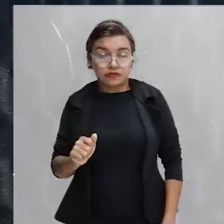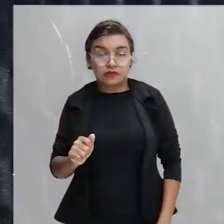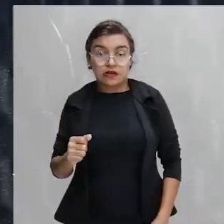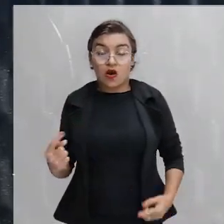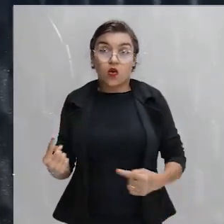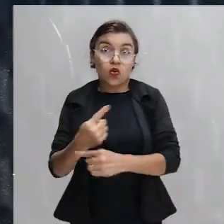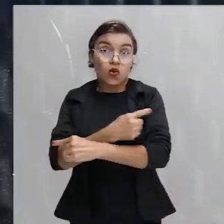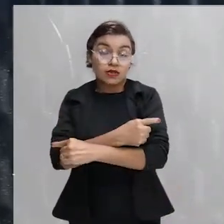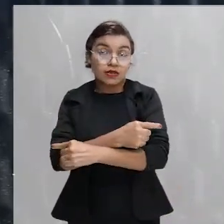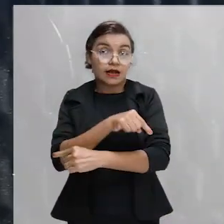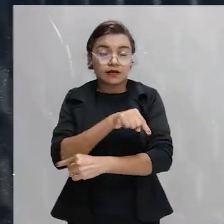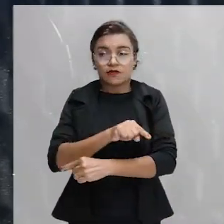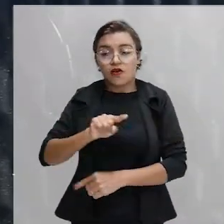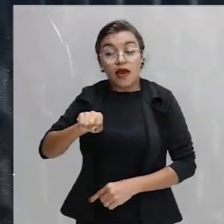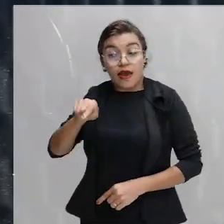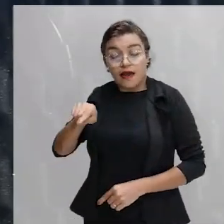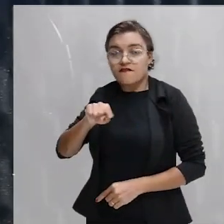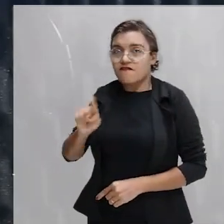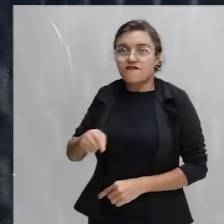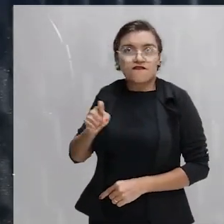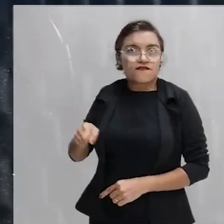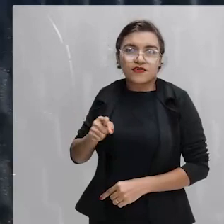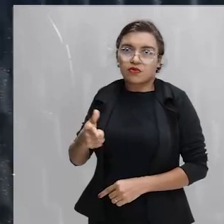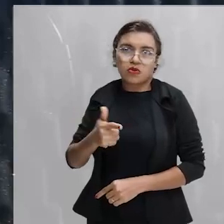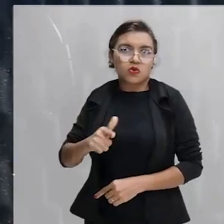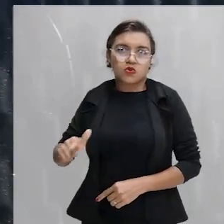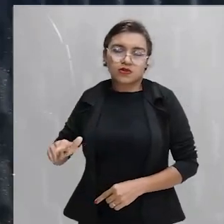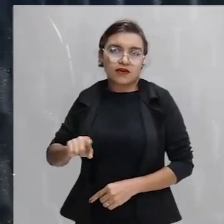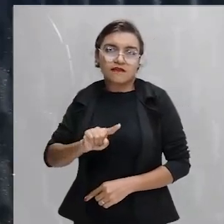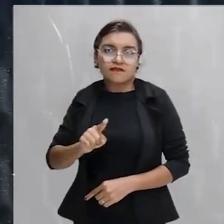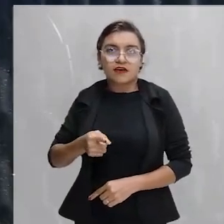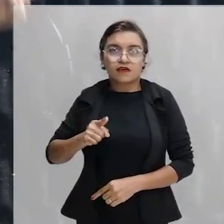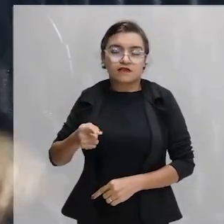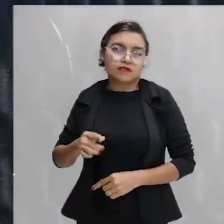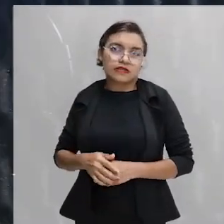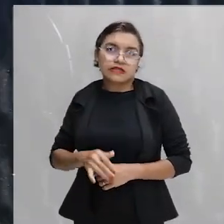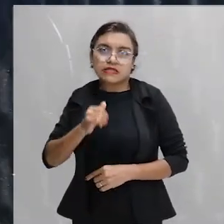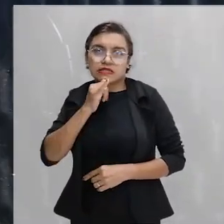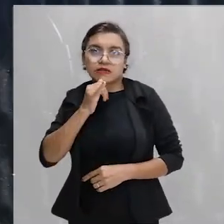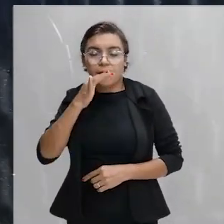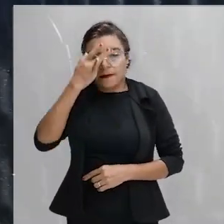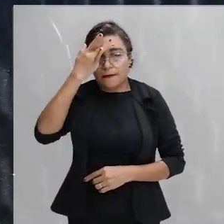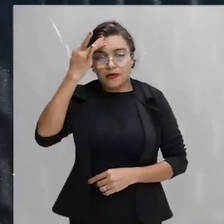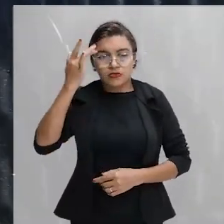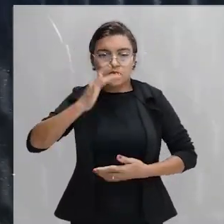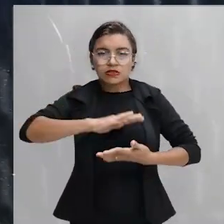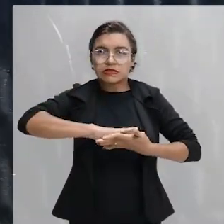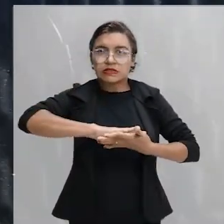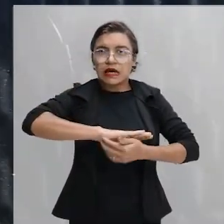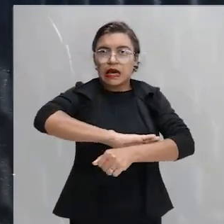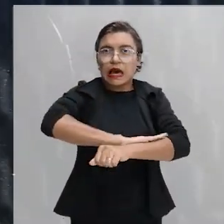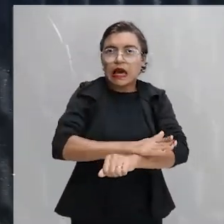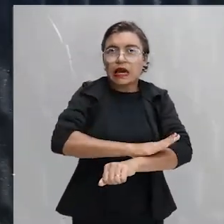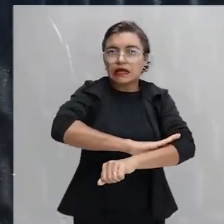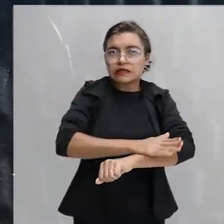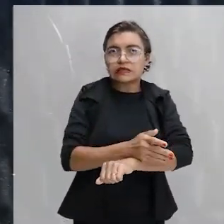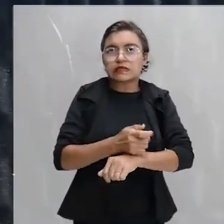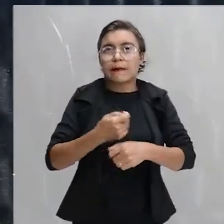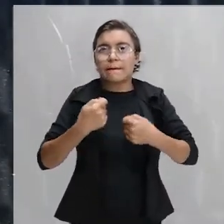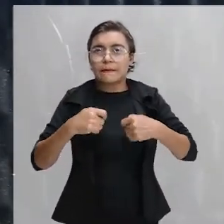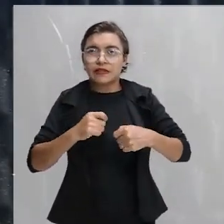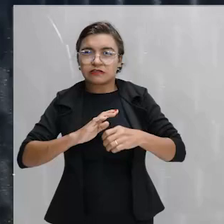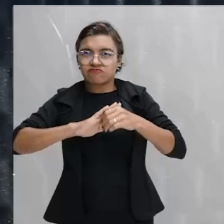não vêm entre vírgulas. Aí eu coloco aqui, ó, as pessoas que são racistas merecem ser punidas, tá? Uma